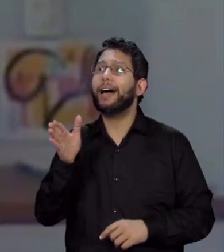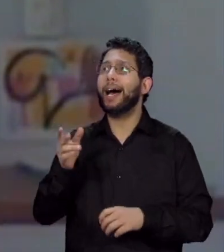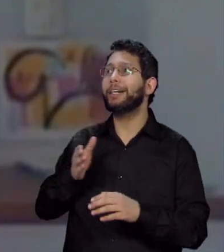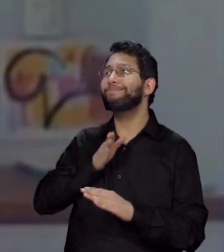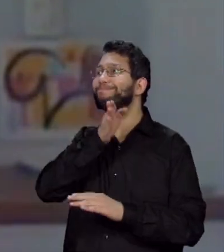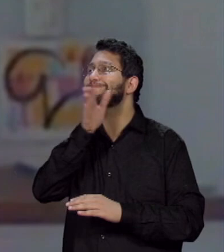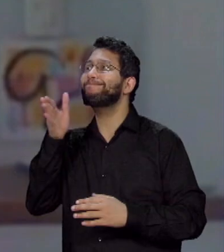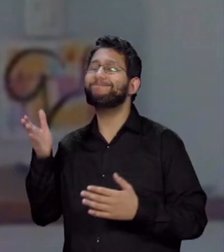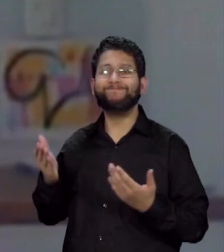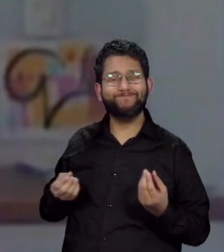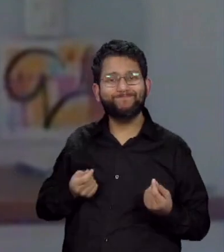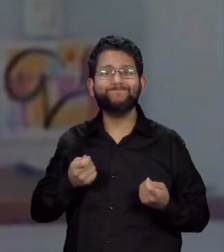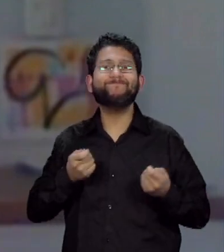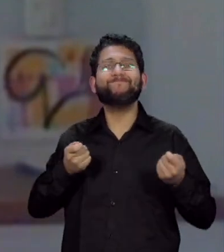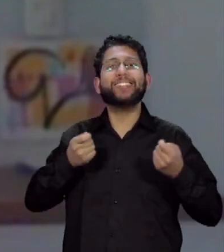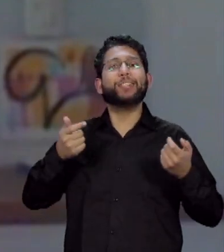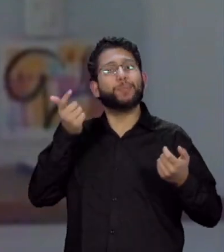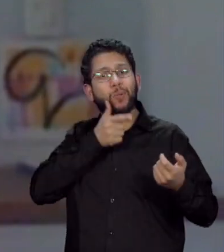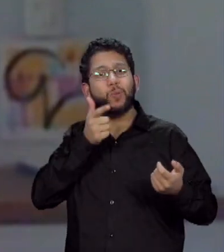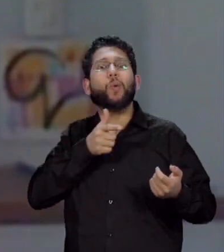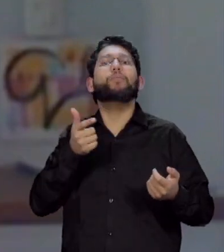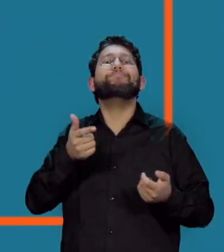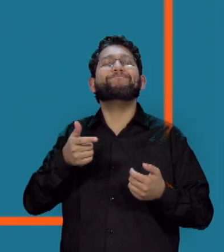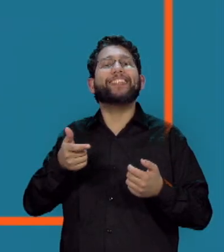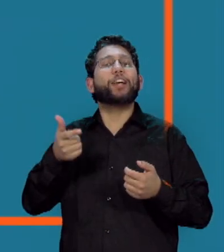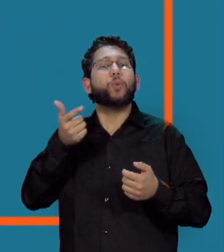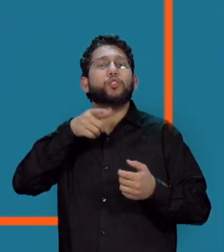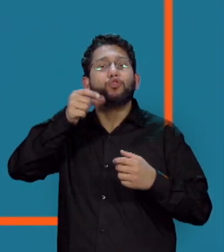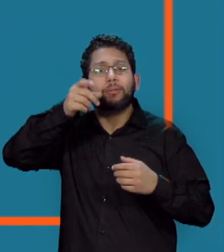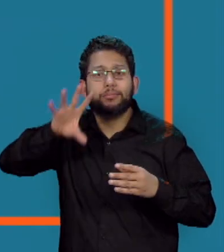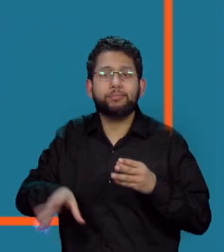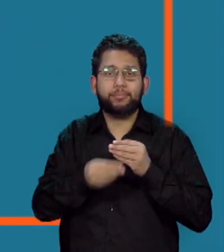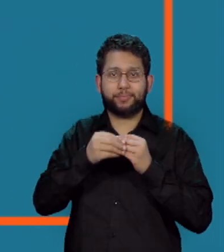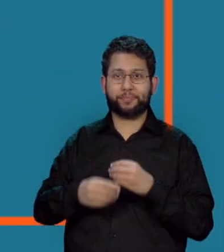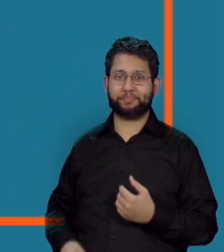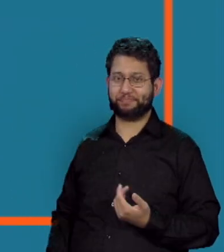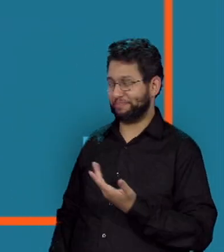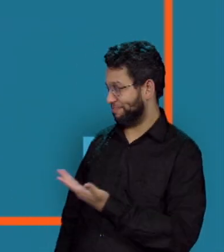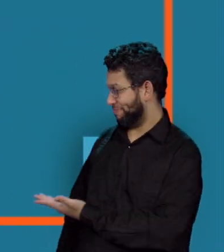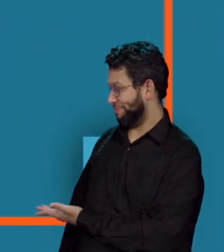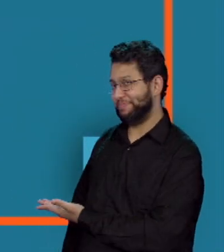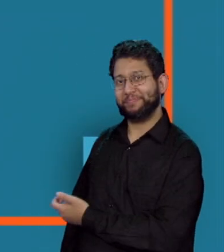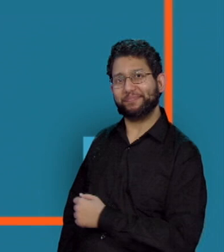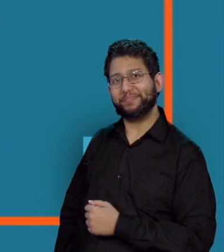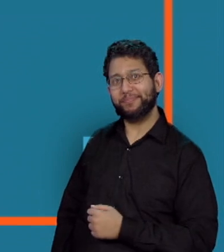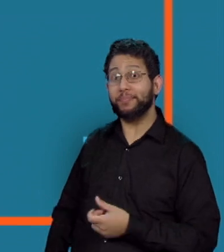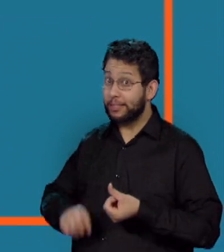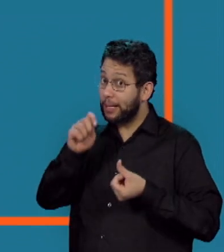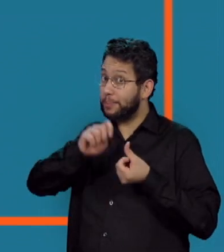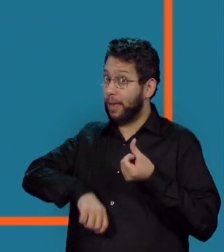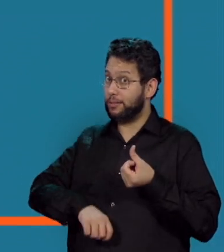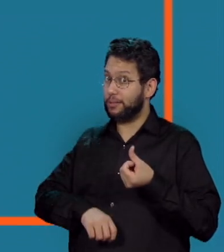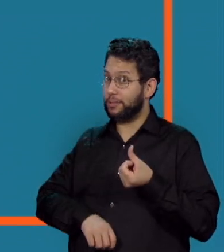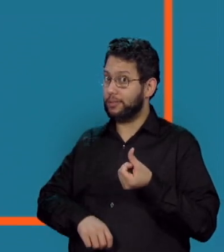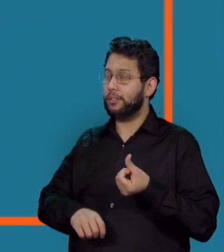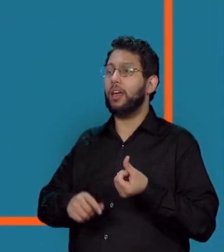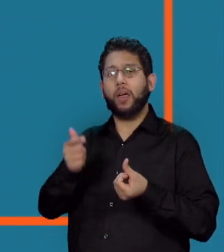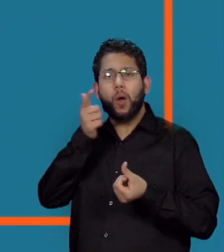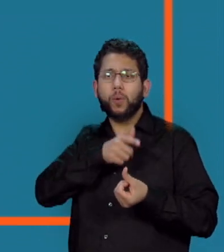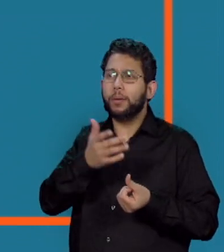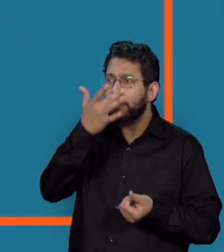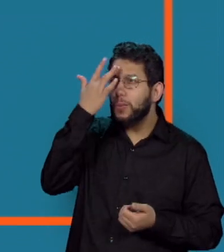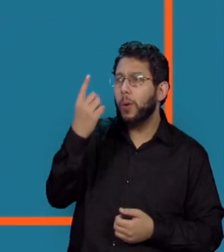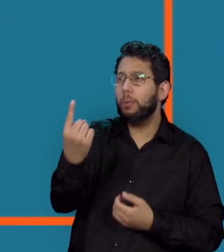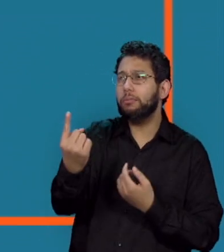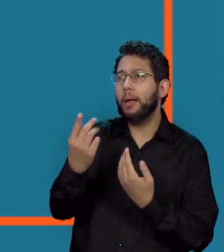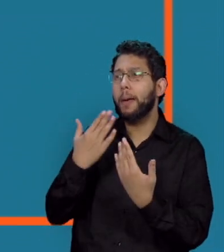deslocamentos internacionais, você tem que conseguir esses complementos. Eu fiquei 6 meses morando no Irã. Em uma foto, 2 mulheres usam hijab e